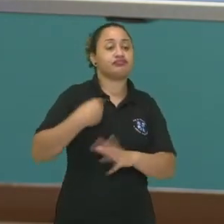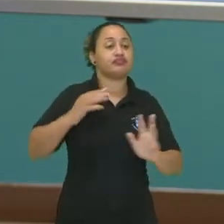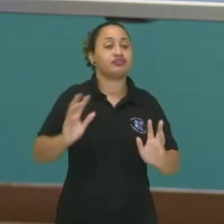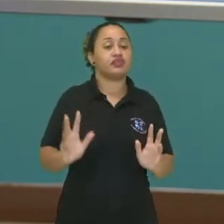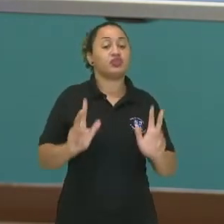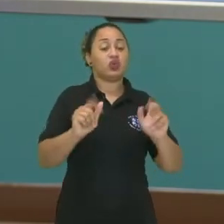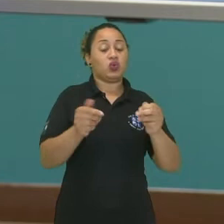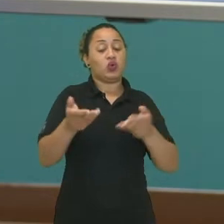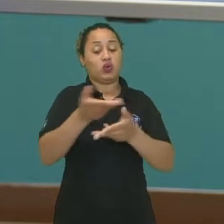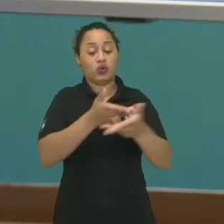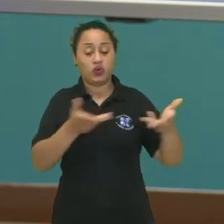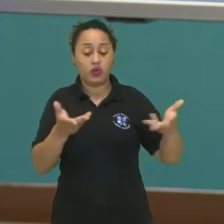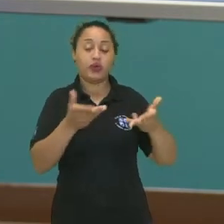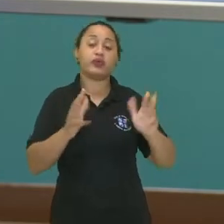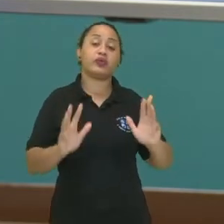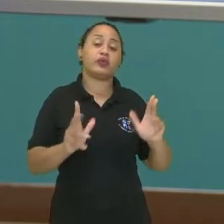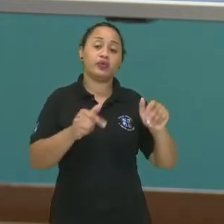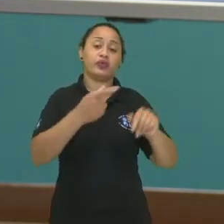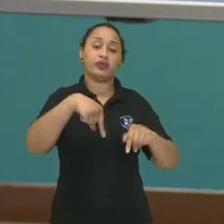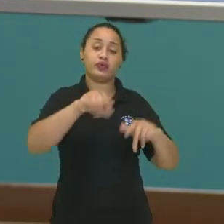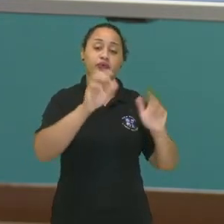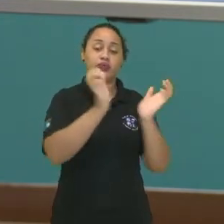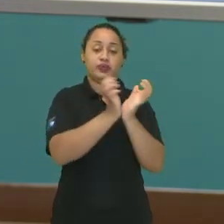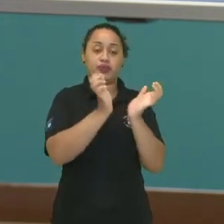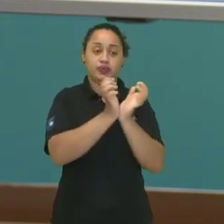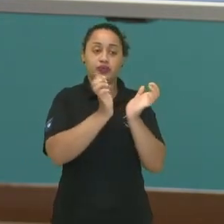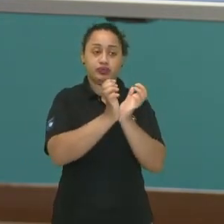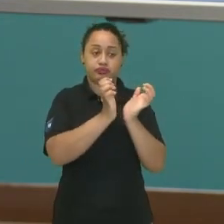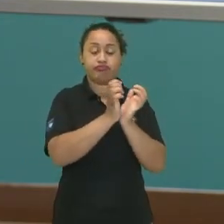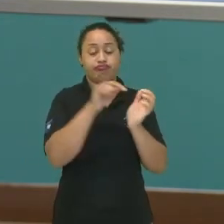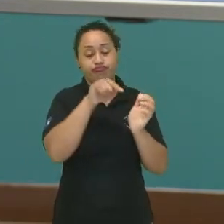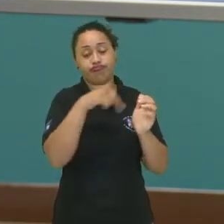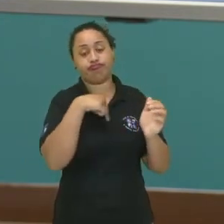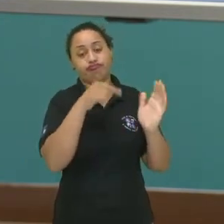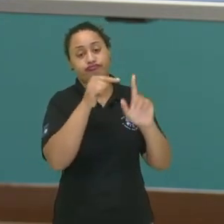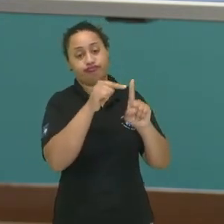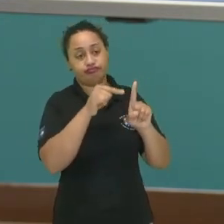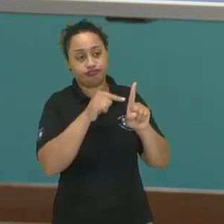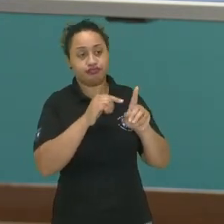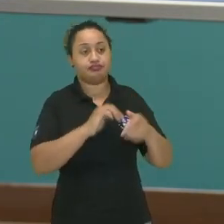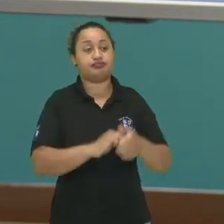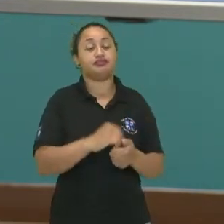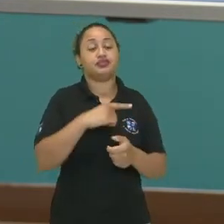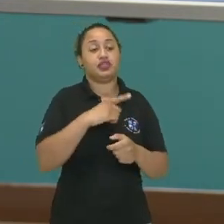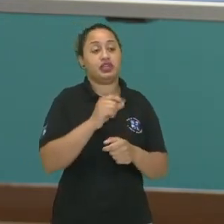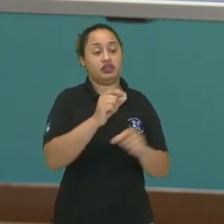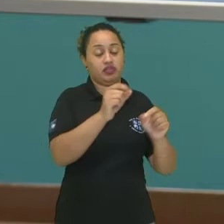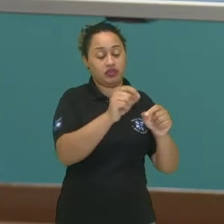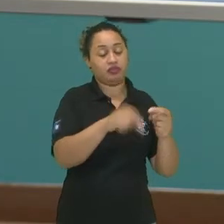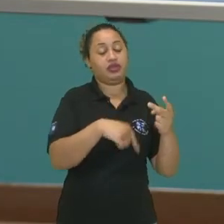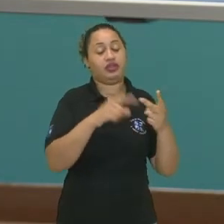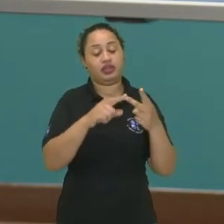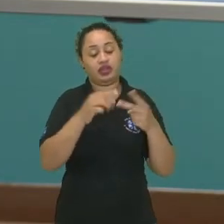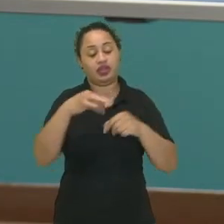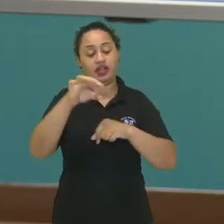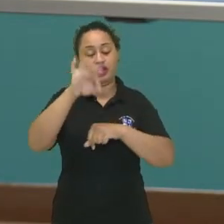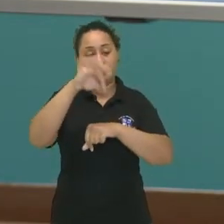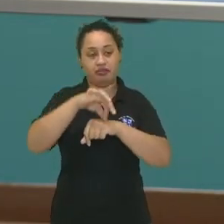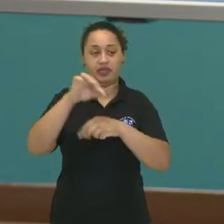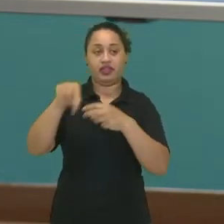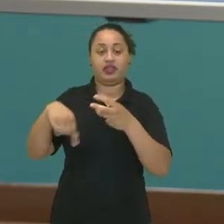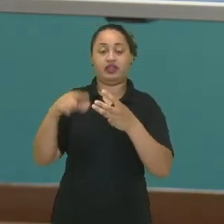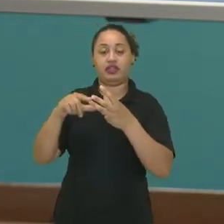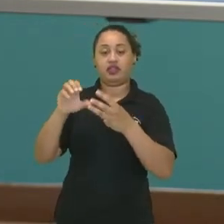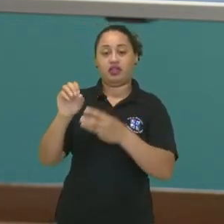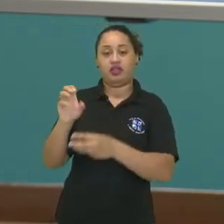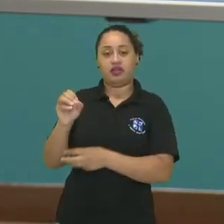a convivência ali dos grupos, né, entre os indivíduos ali da mesma espécie. Então nós temos aqui as formigas, nós temos aqui as abelhas e